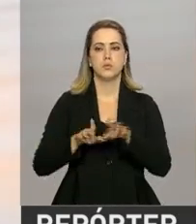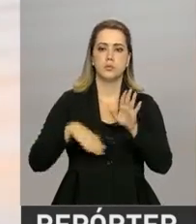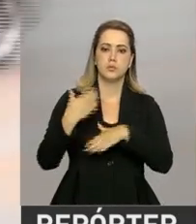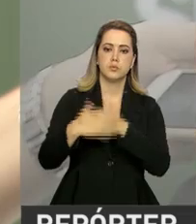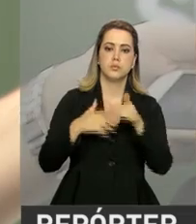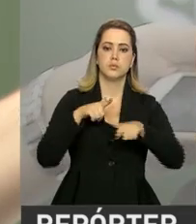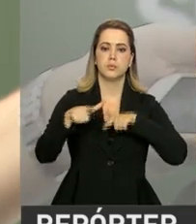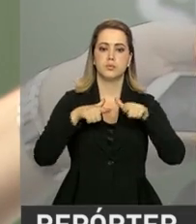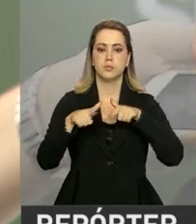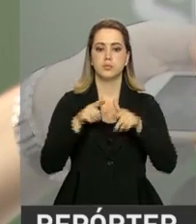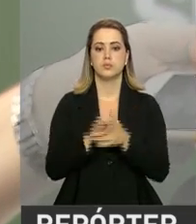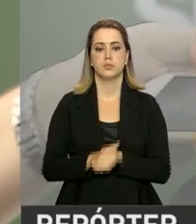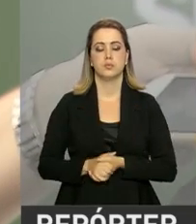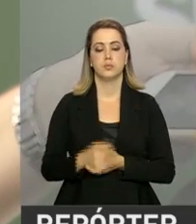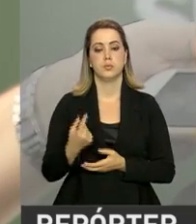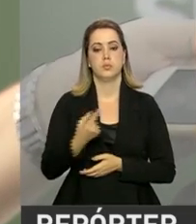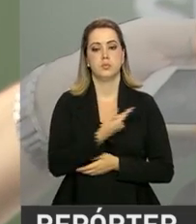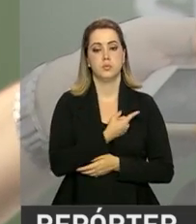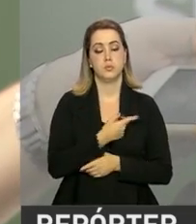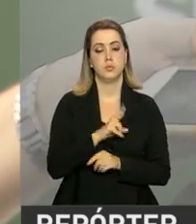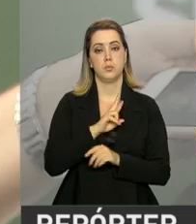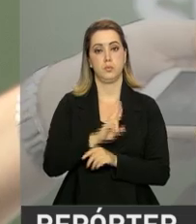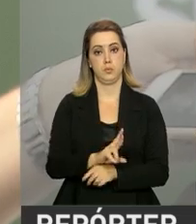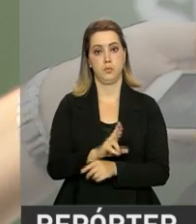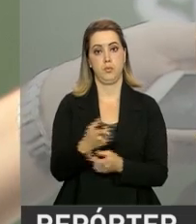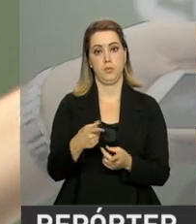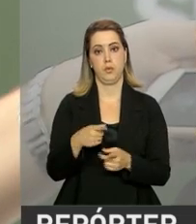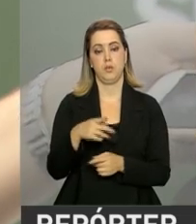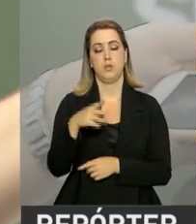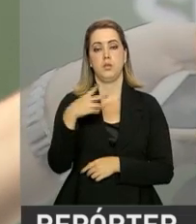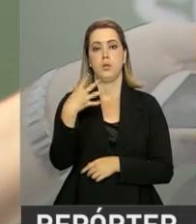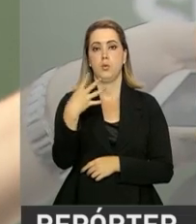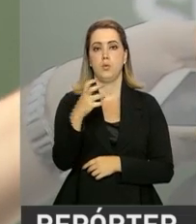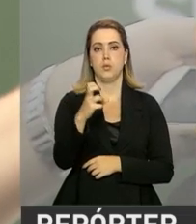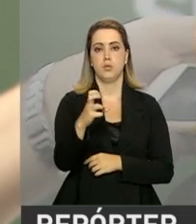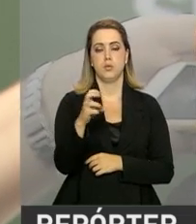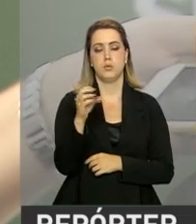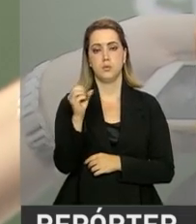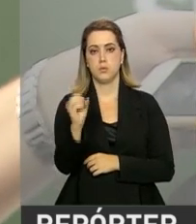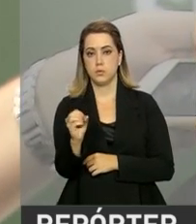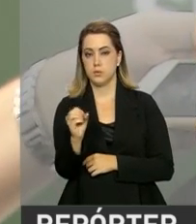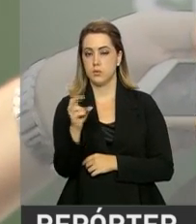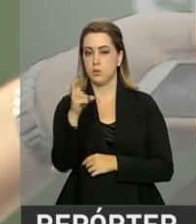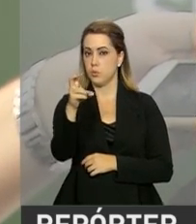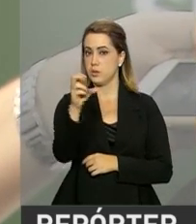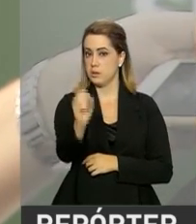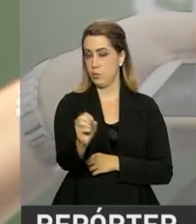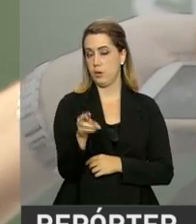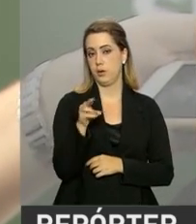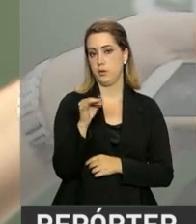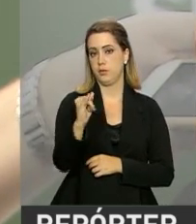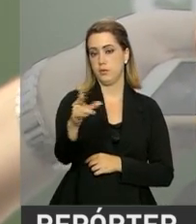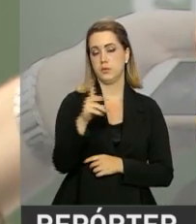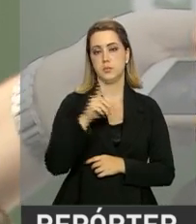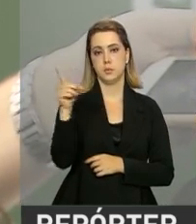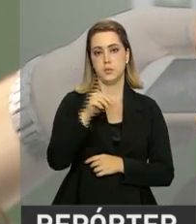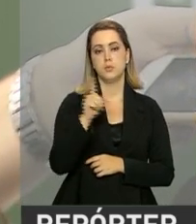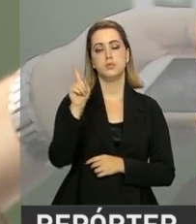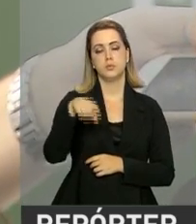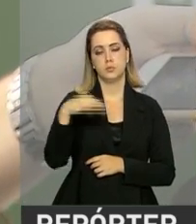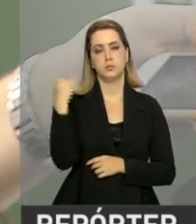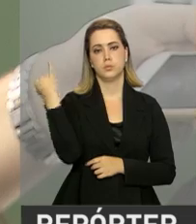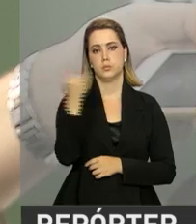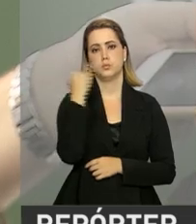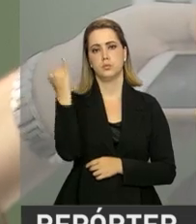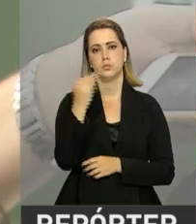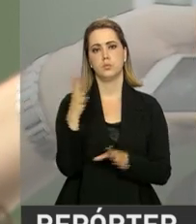empregos Esperamos um saldo positivo entre 45 e 50 bilhões para esse ano isso isso é importante pras contas externas do